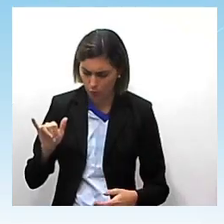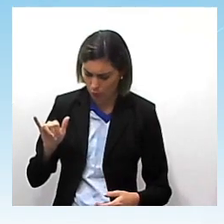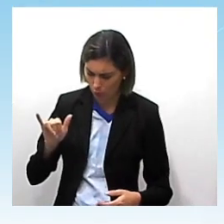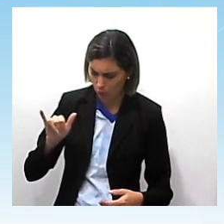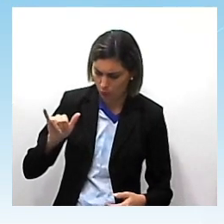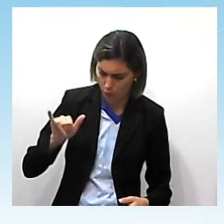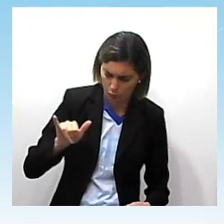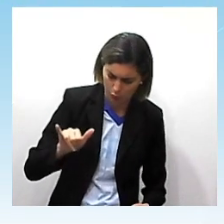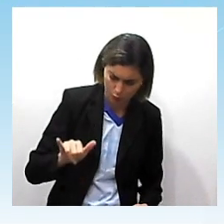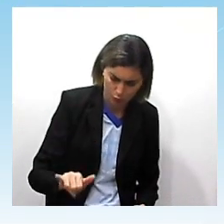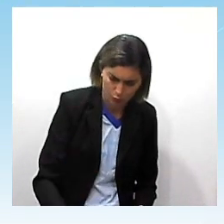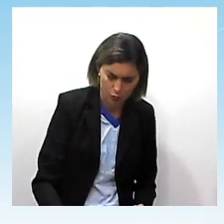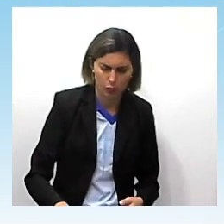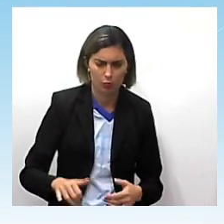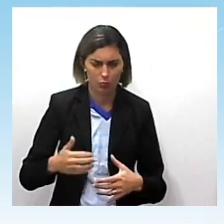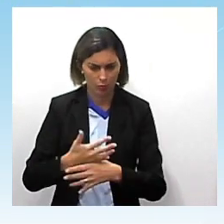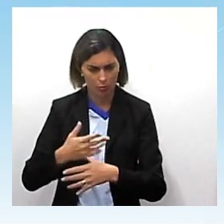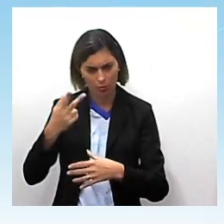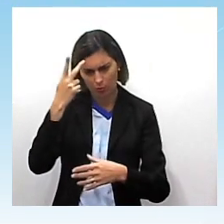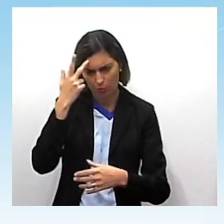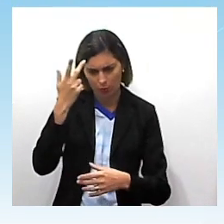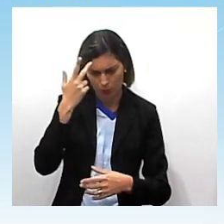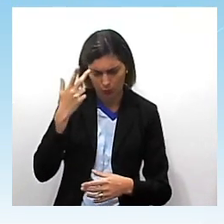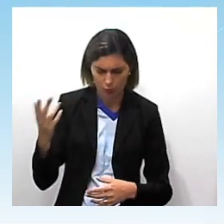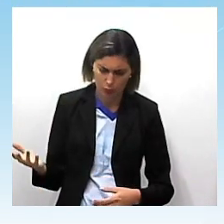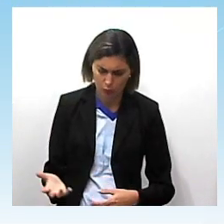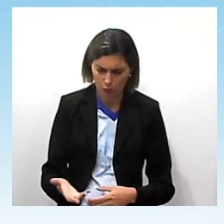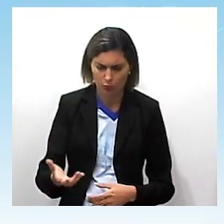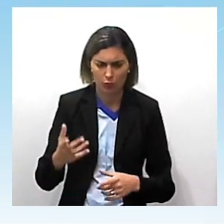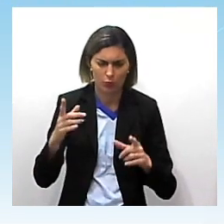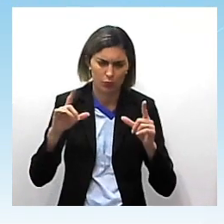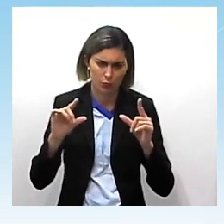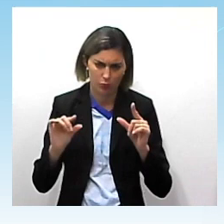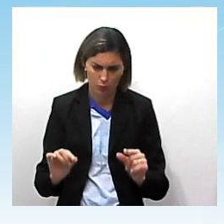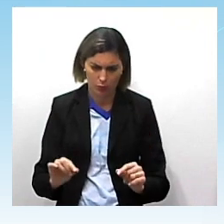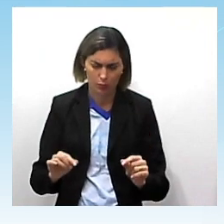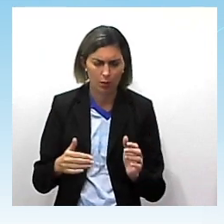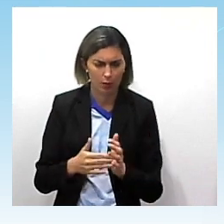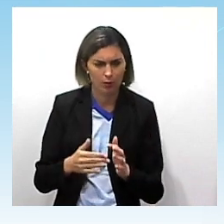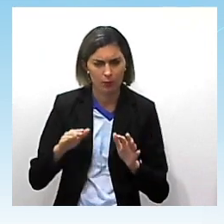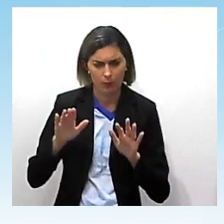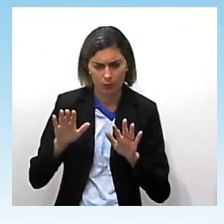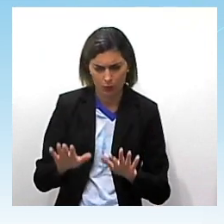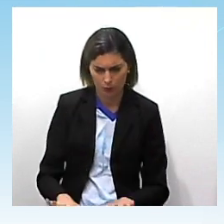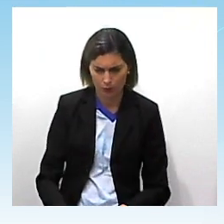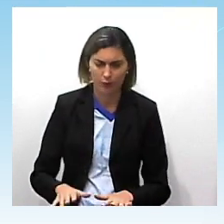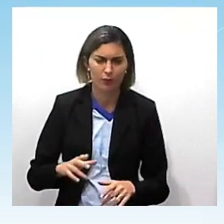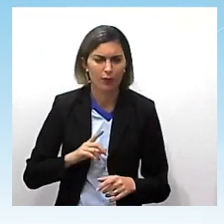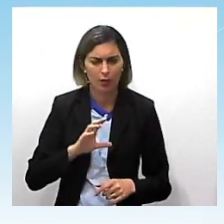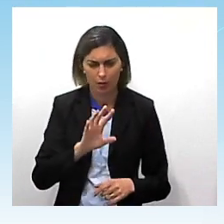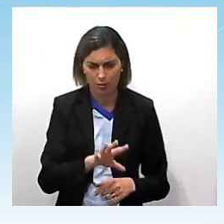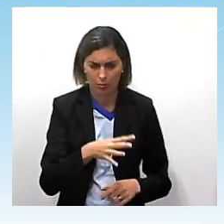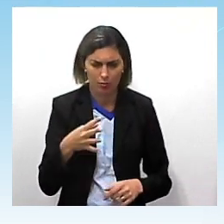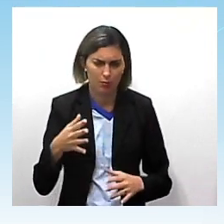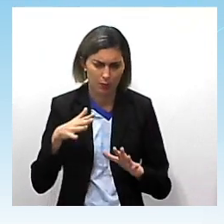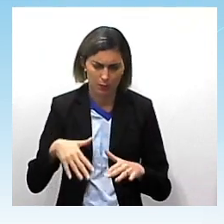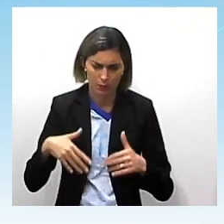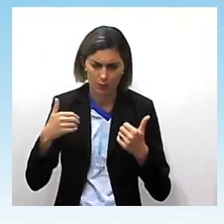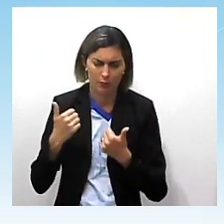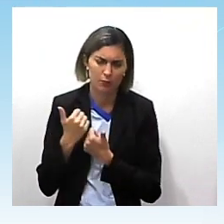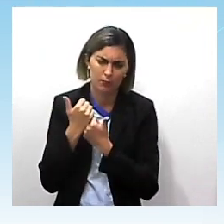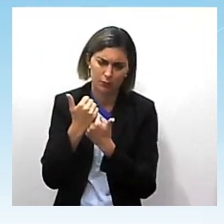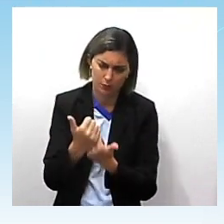pouso na cidade de São Paulo, onde sua velocidade diminui até o pouso, beleza? O gráfico que melhor